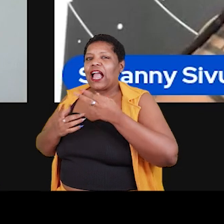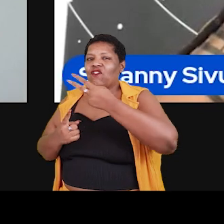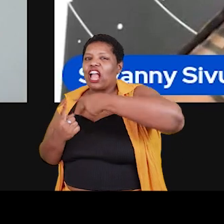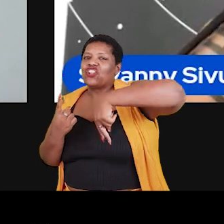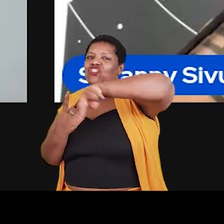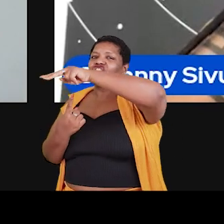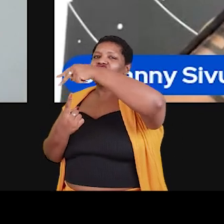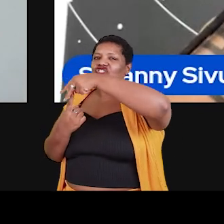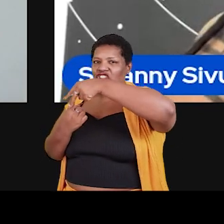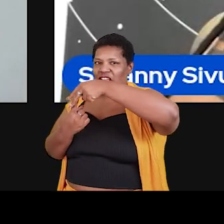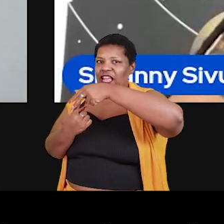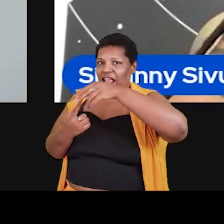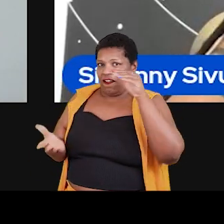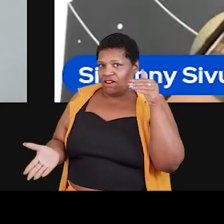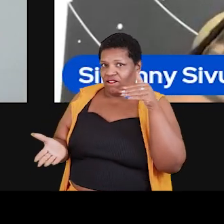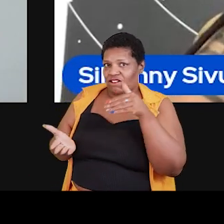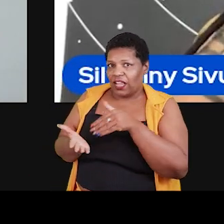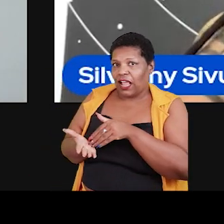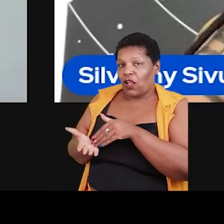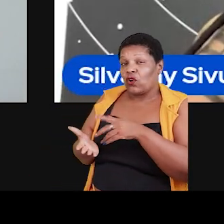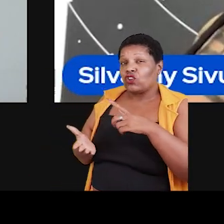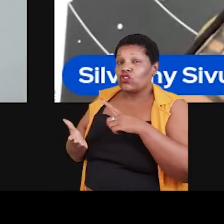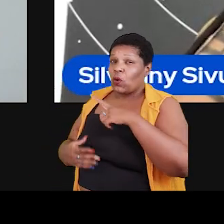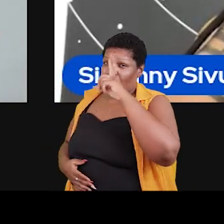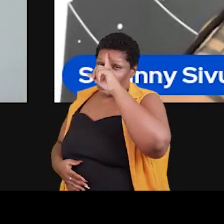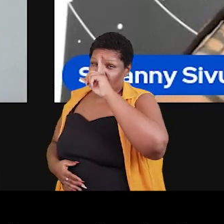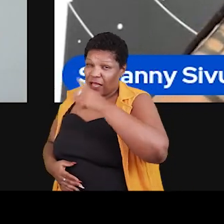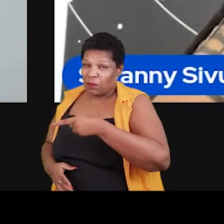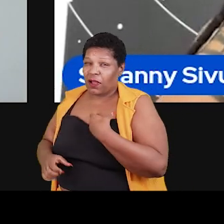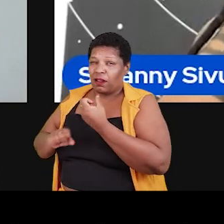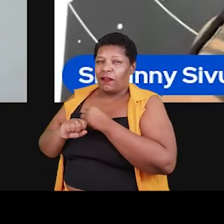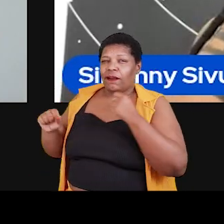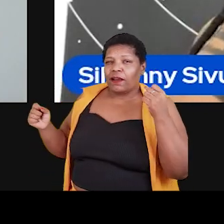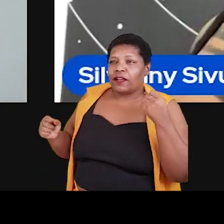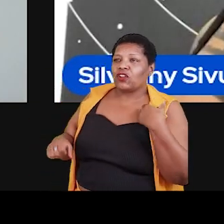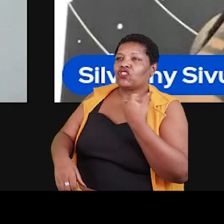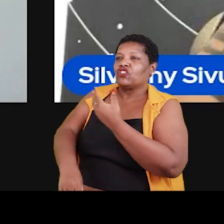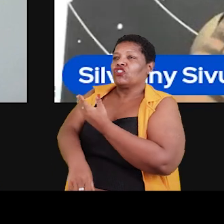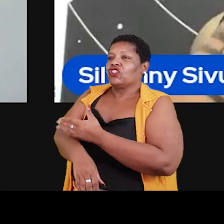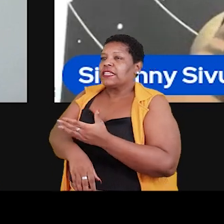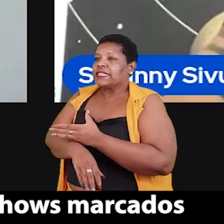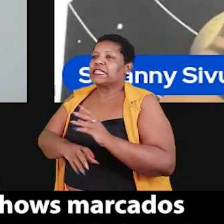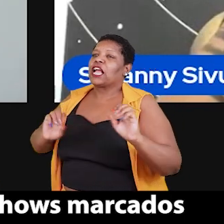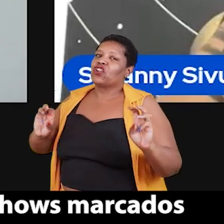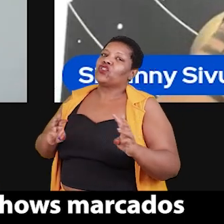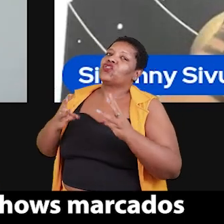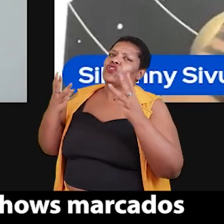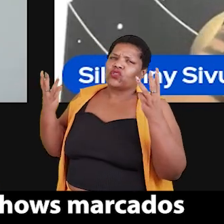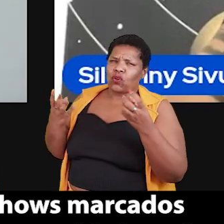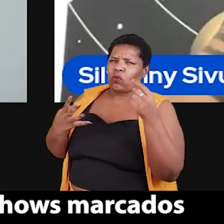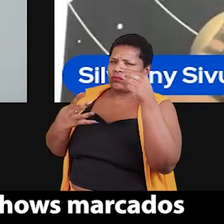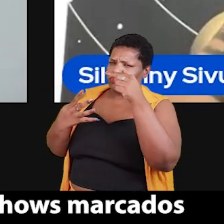final, a gente tinha uma demanda muito grande de ensaio, de shows, muitos